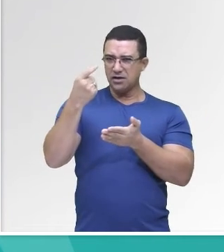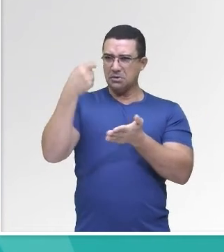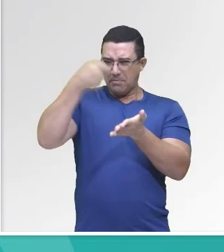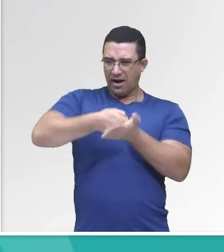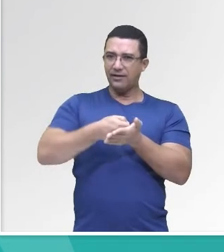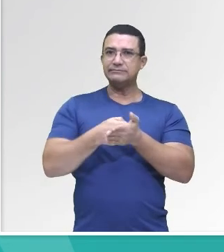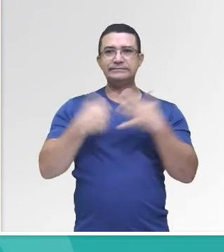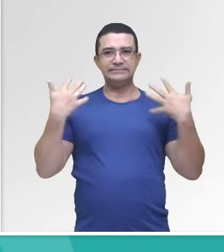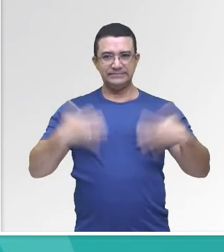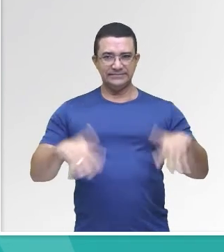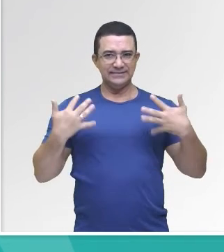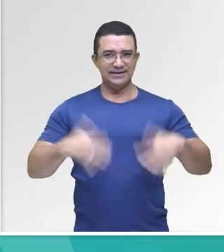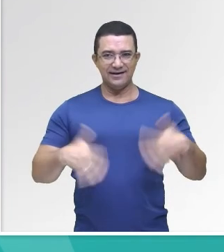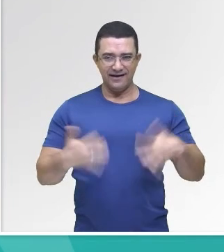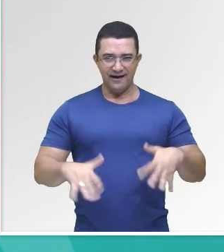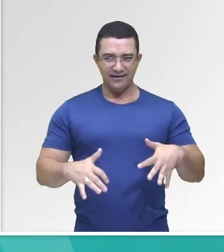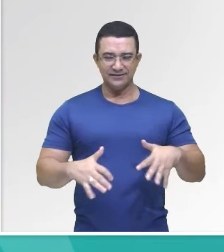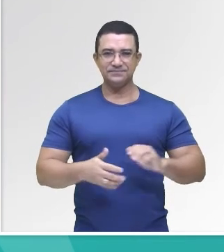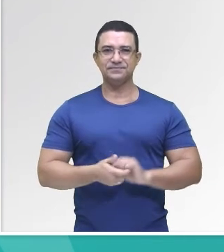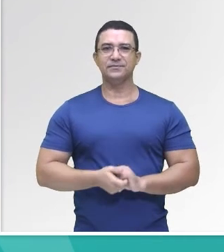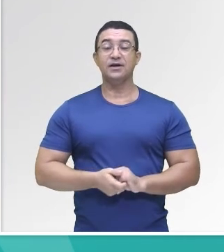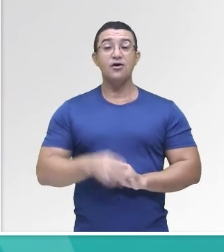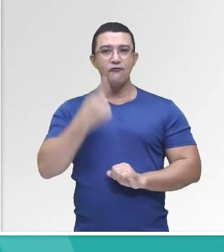Então ele jogou aqui